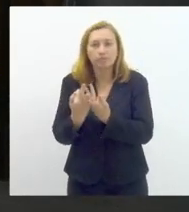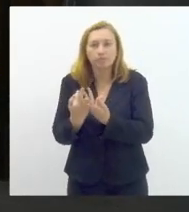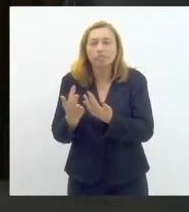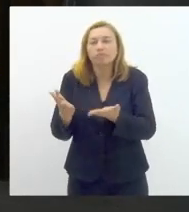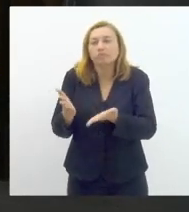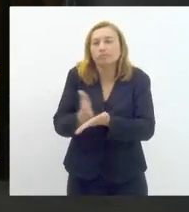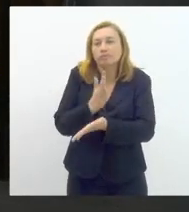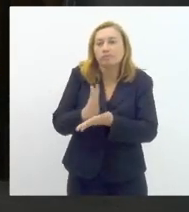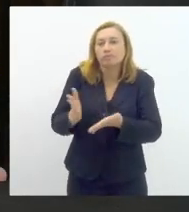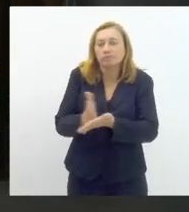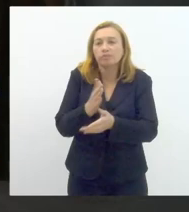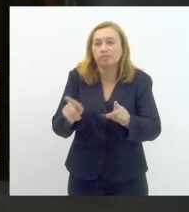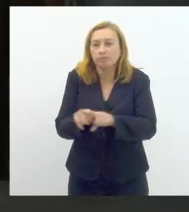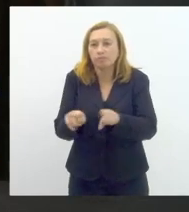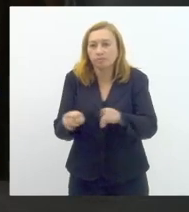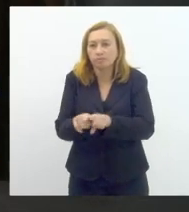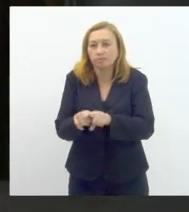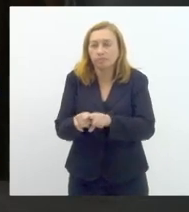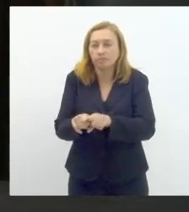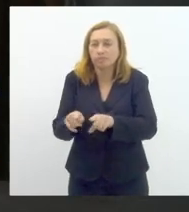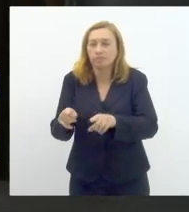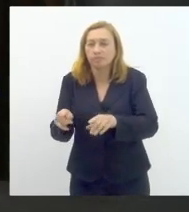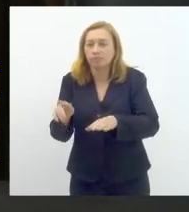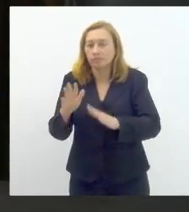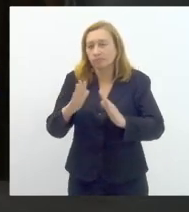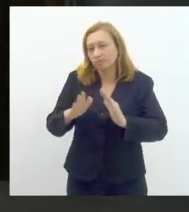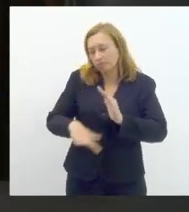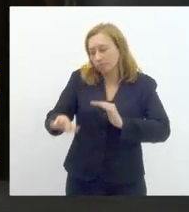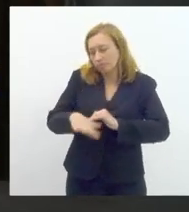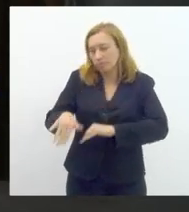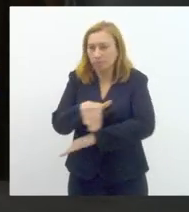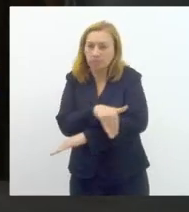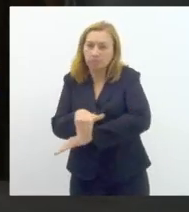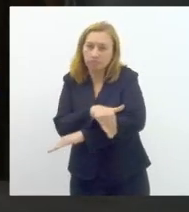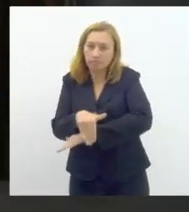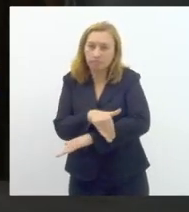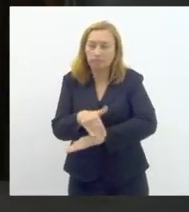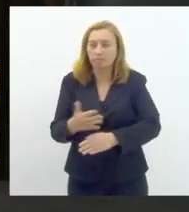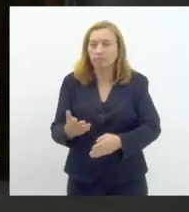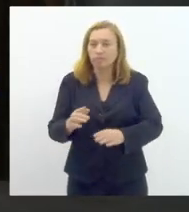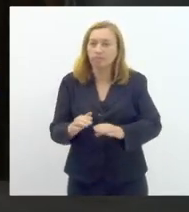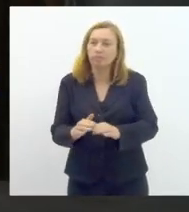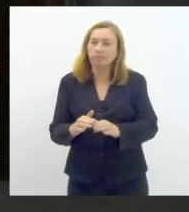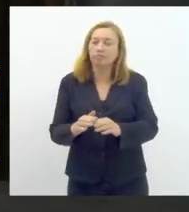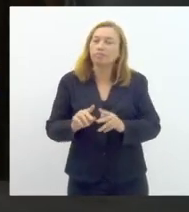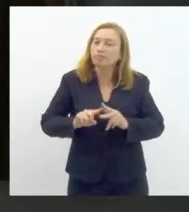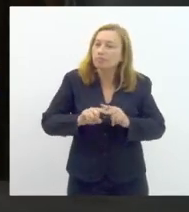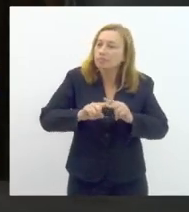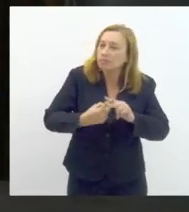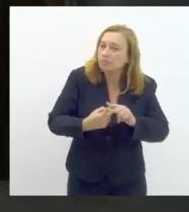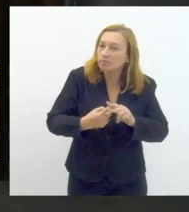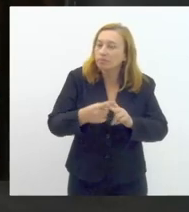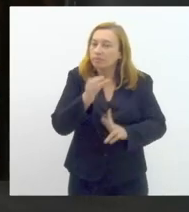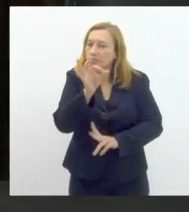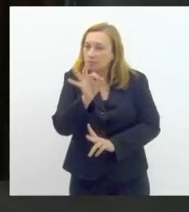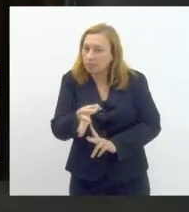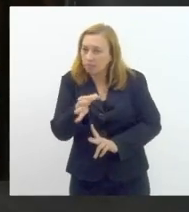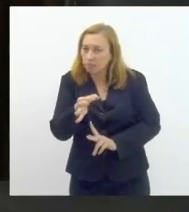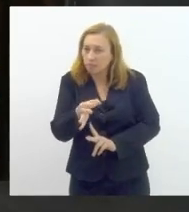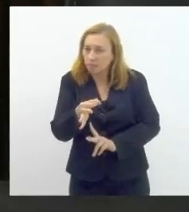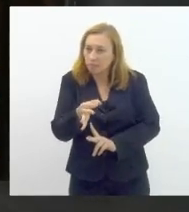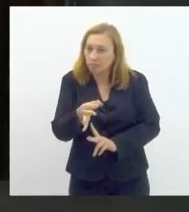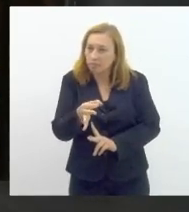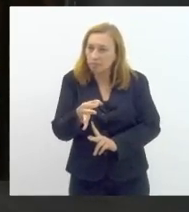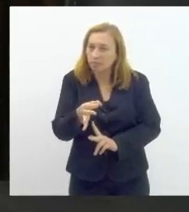até de crianças que ficaram na rua. E reparação é a palavra certa, porque